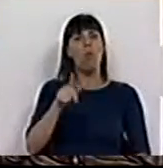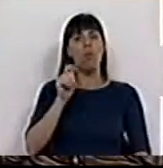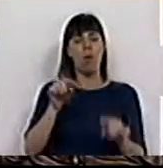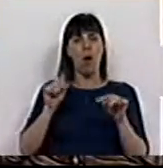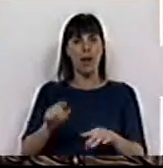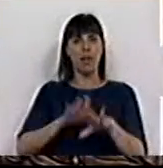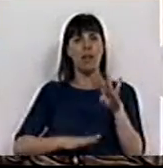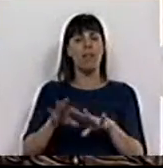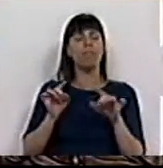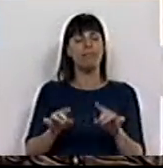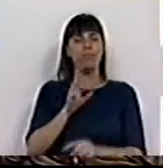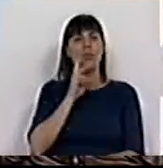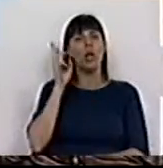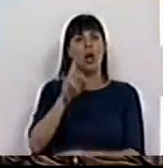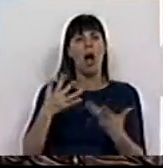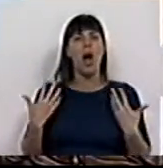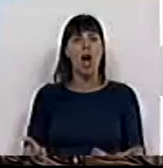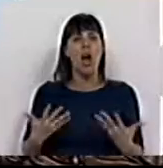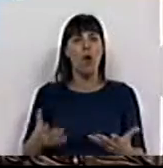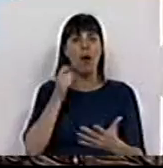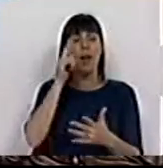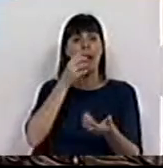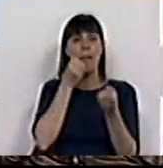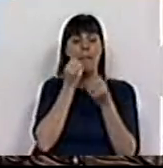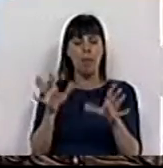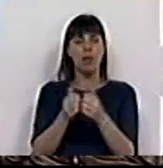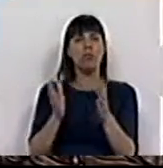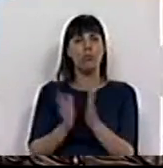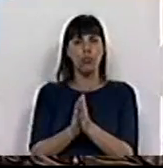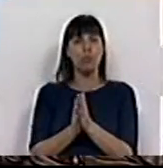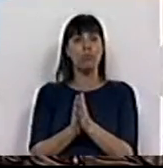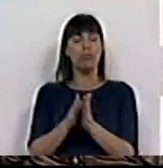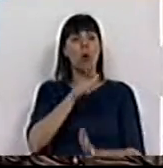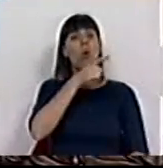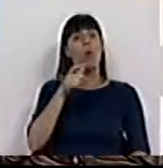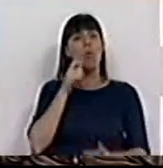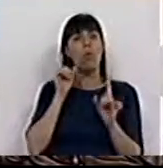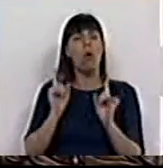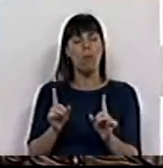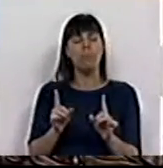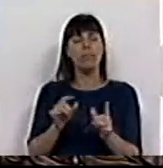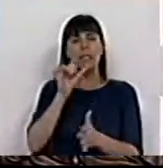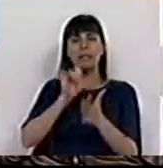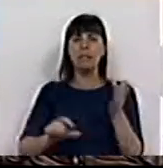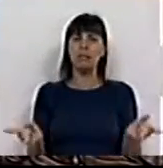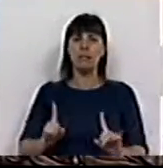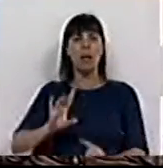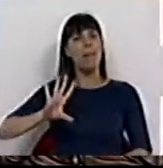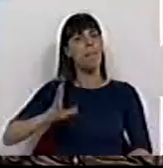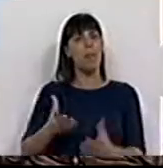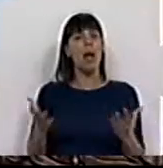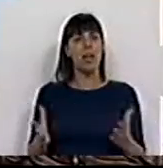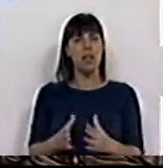Esquerda aqui vos faz é responder agora a quem perdeu tudo. O compromisso é não desistir do